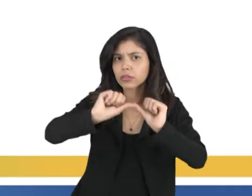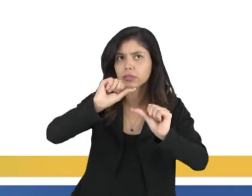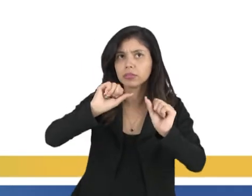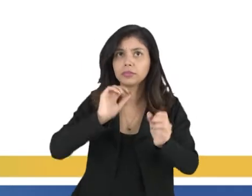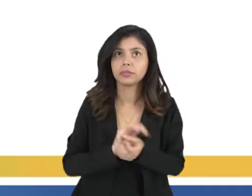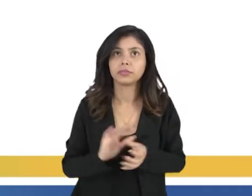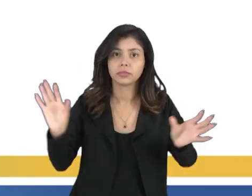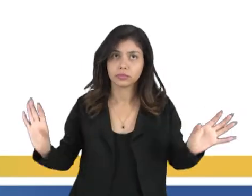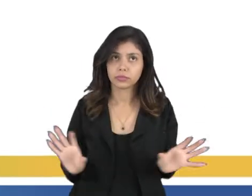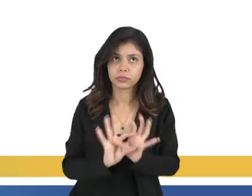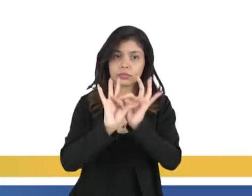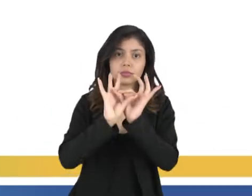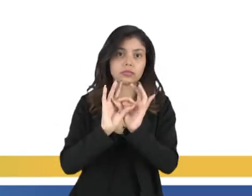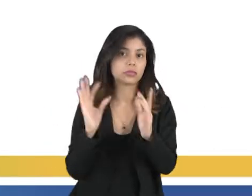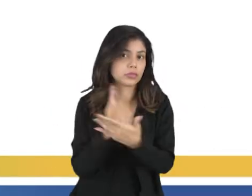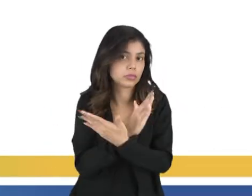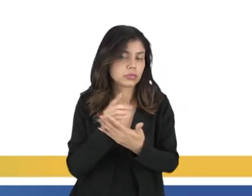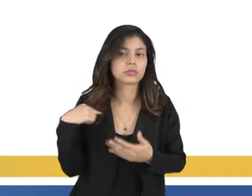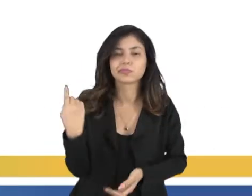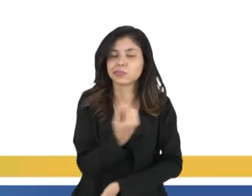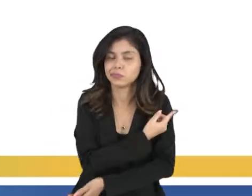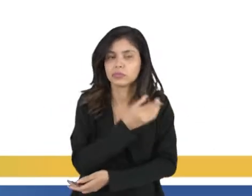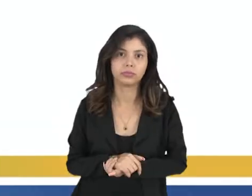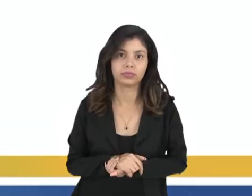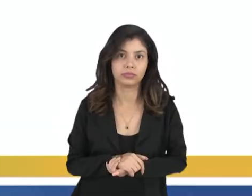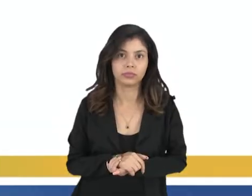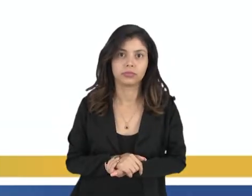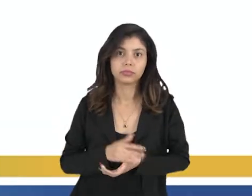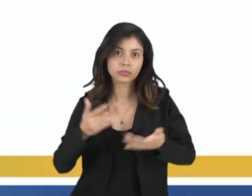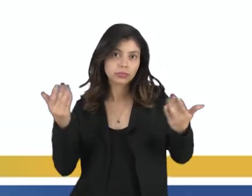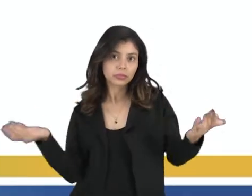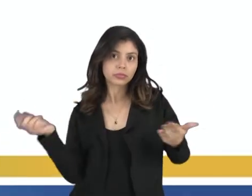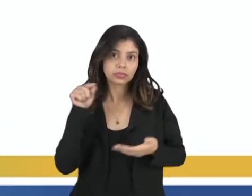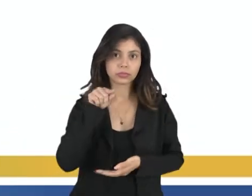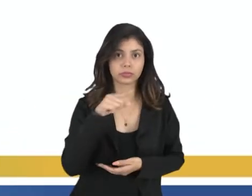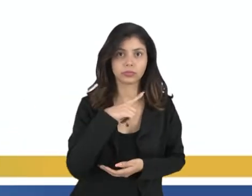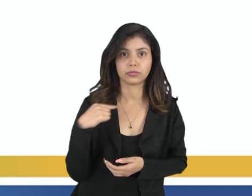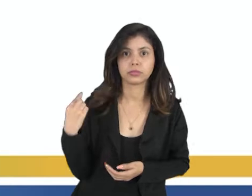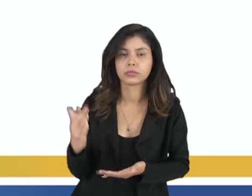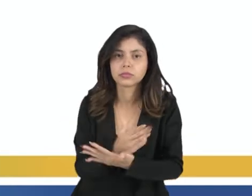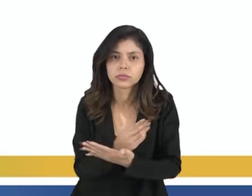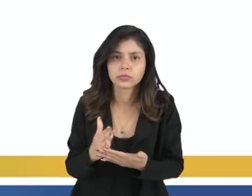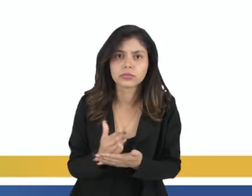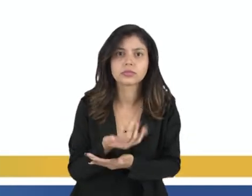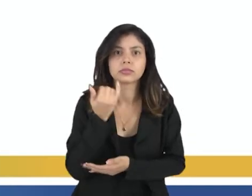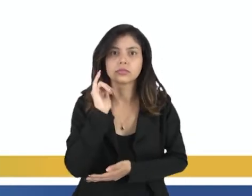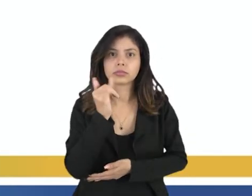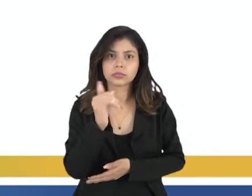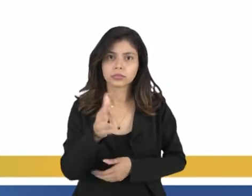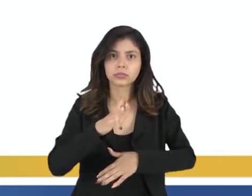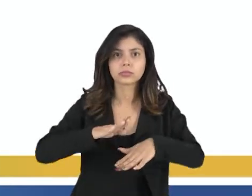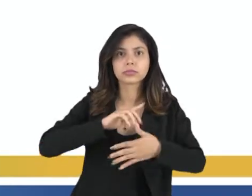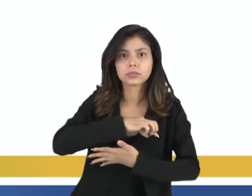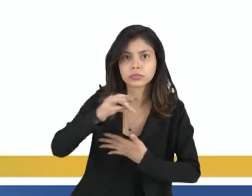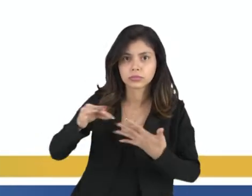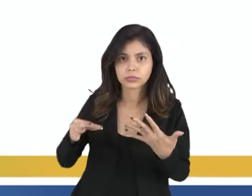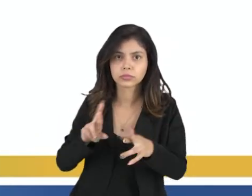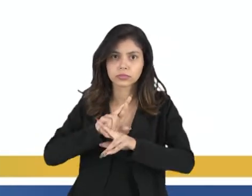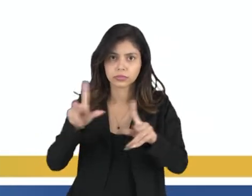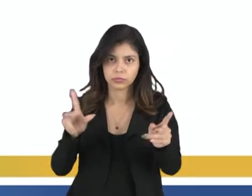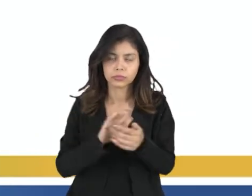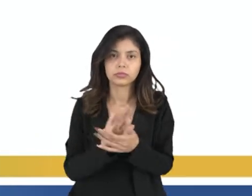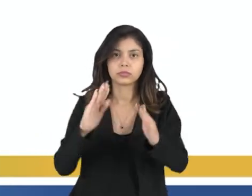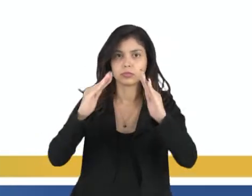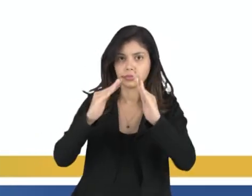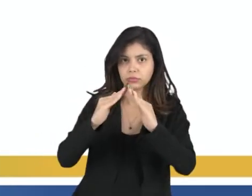transformação? Ligar alguns aparelhos no nosso cotidiano. E aí aqui a gente tem alguns eletrodomésticos que nós temos na nossa casa,